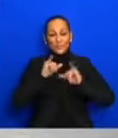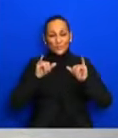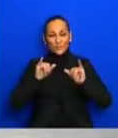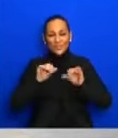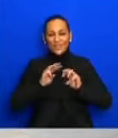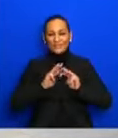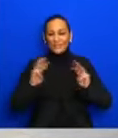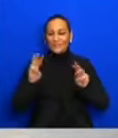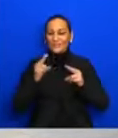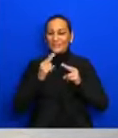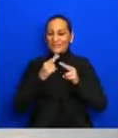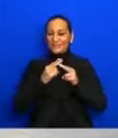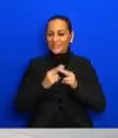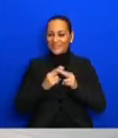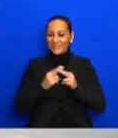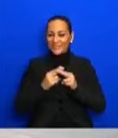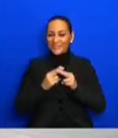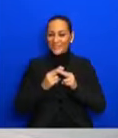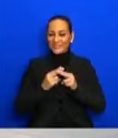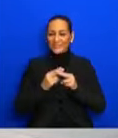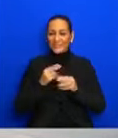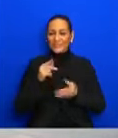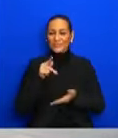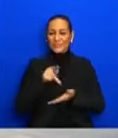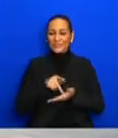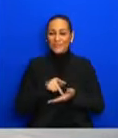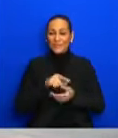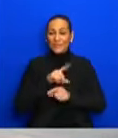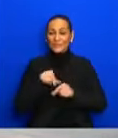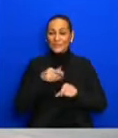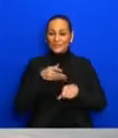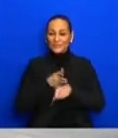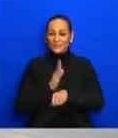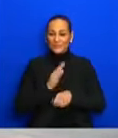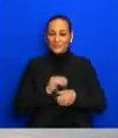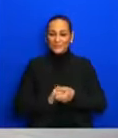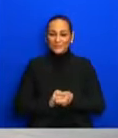publicados em loterias.caixa.gov.br. Sorteio validado.